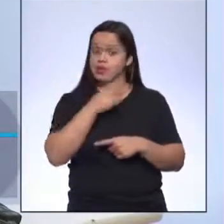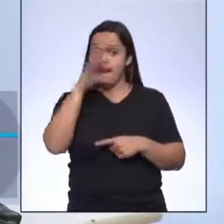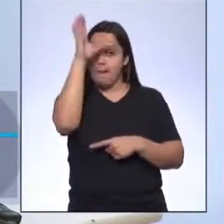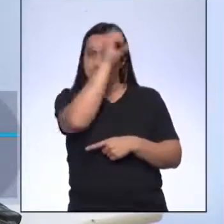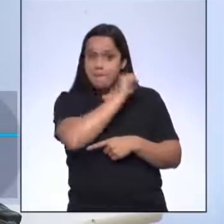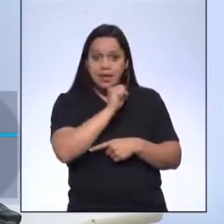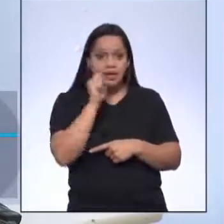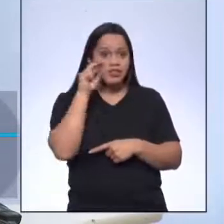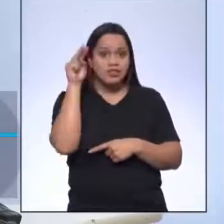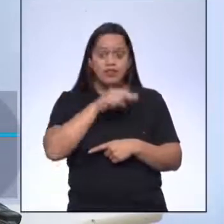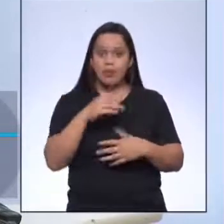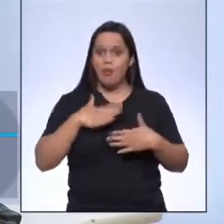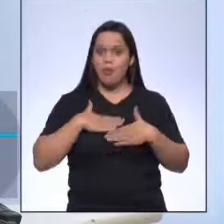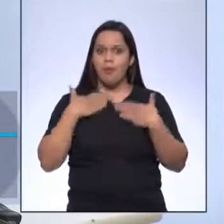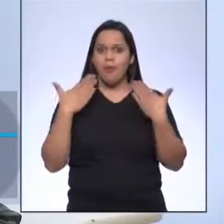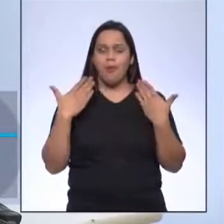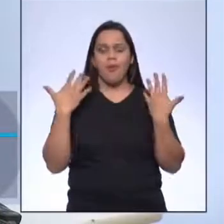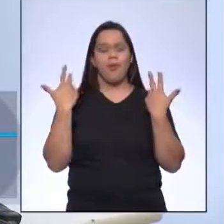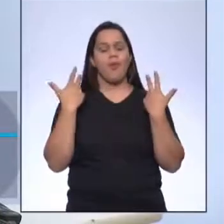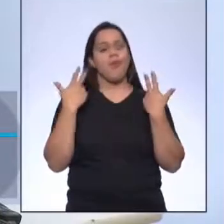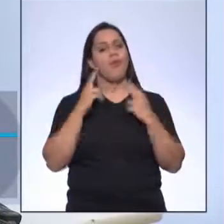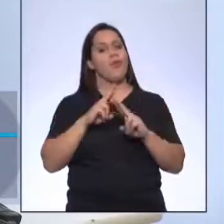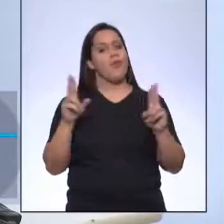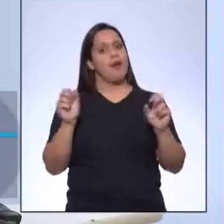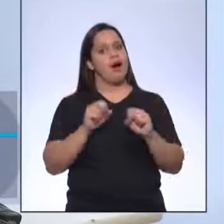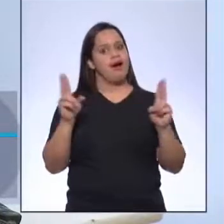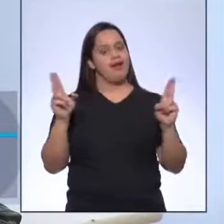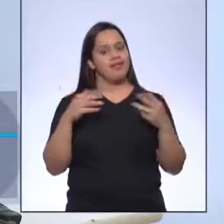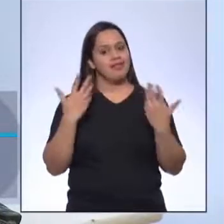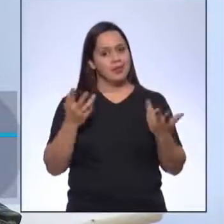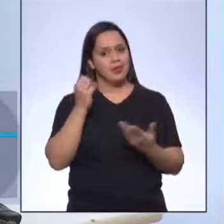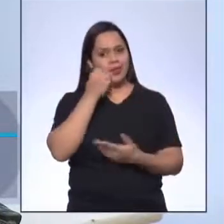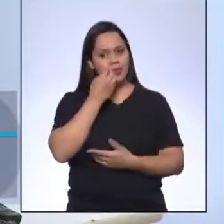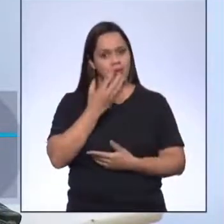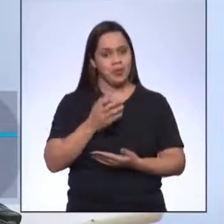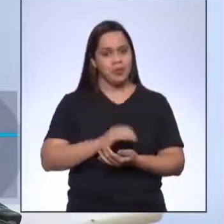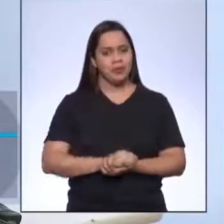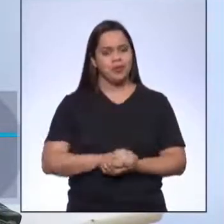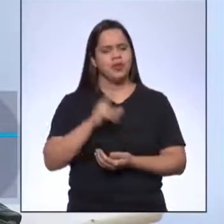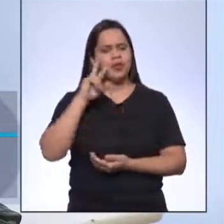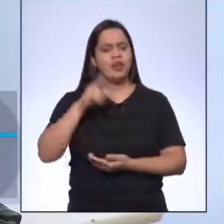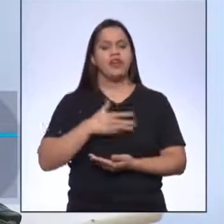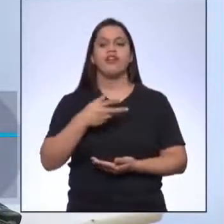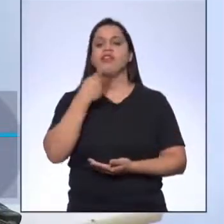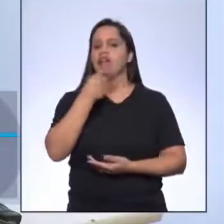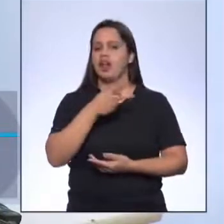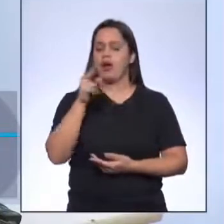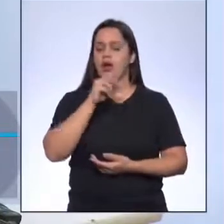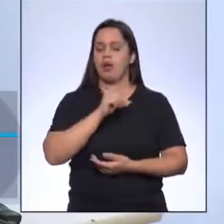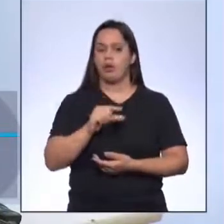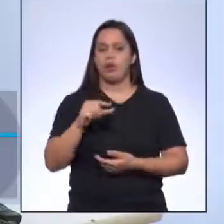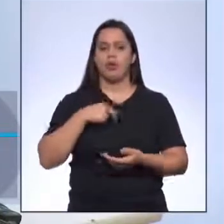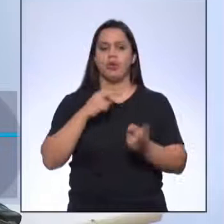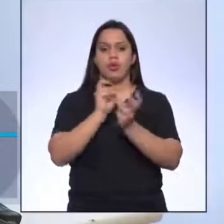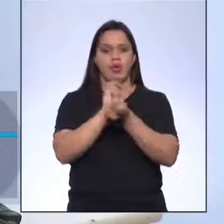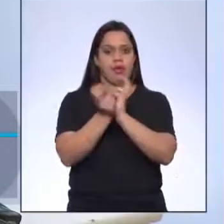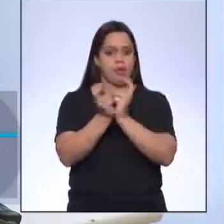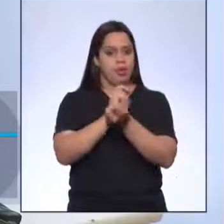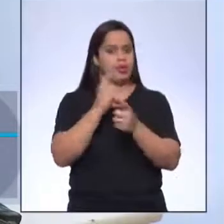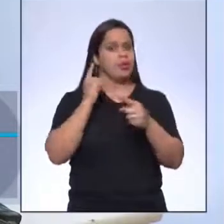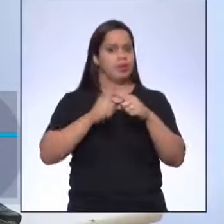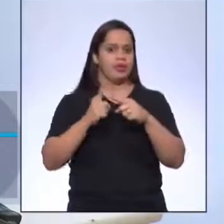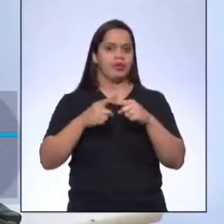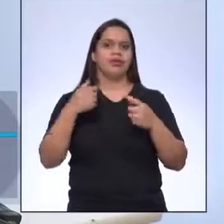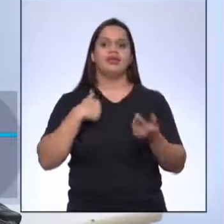a gente vê às vezes, que é muito bacana, tá? A gente vai falar um pouquinho, pessoal, da capoeira. Eu trouxe a capoeira porque eu sei